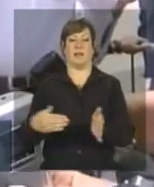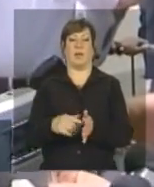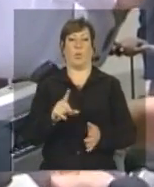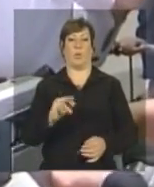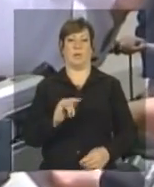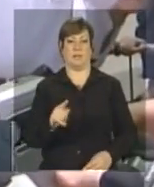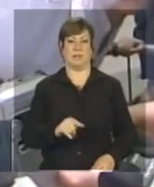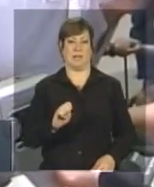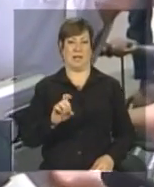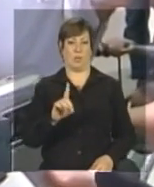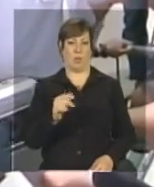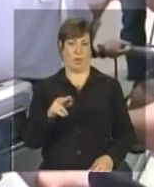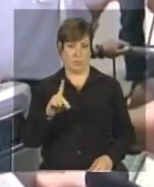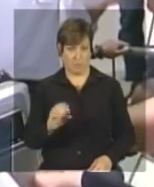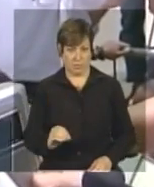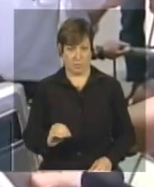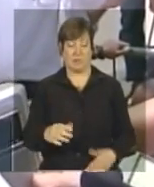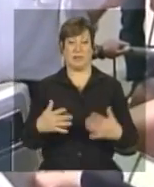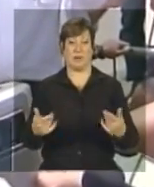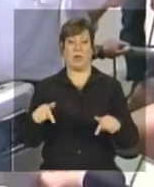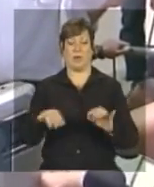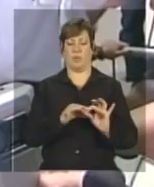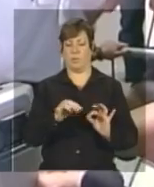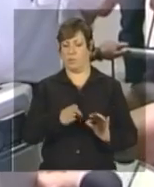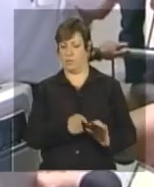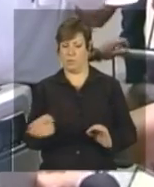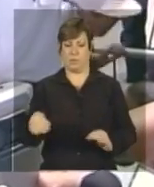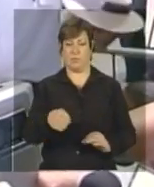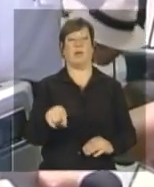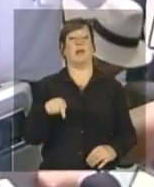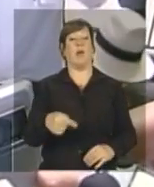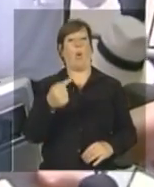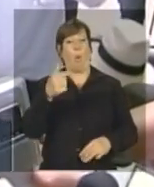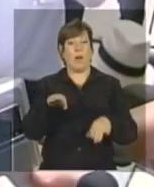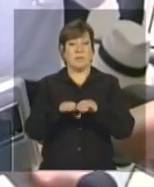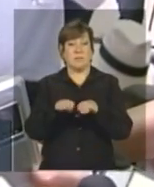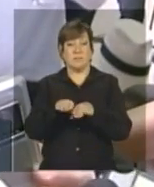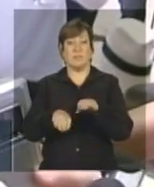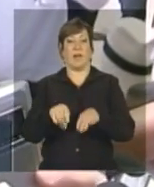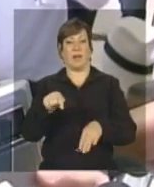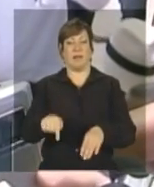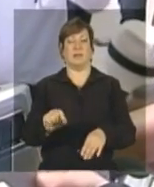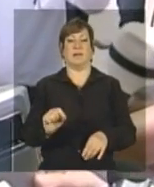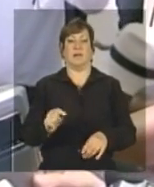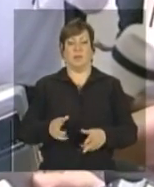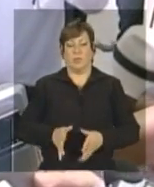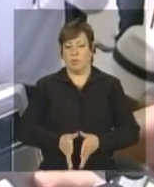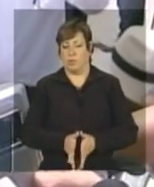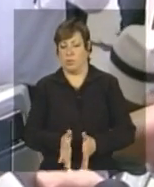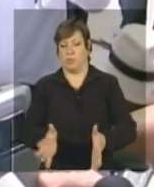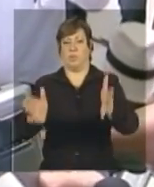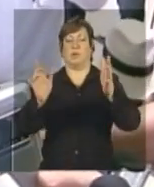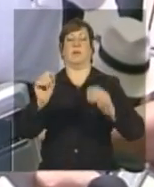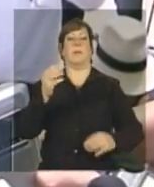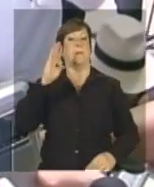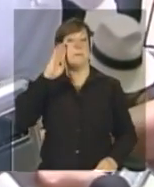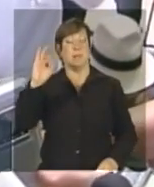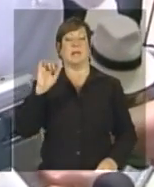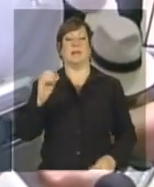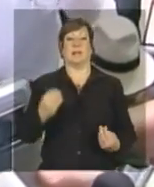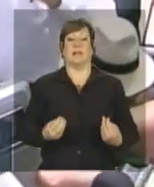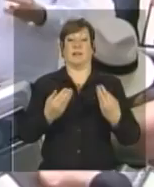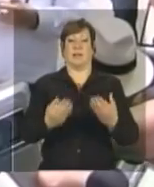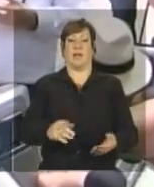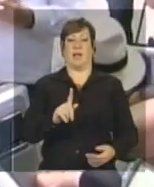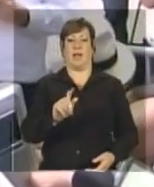Passa por Caetité e vai até Luiz Eduardo. E essa, ela é quase paralela a essa. Elas são vias principais para garantir